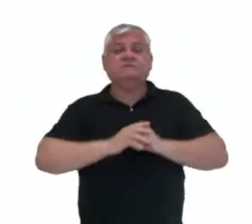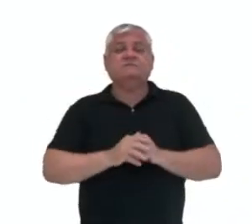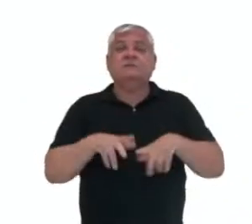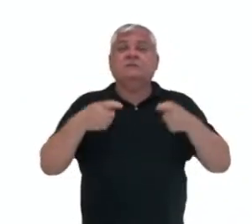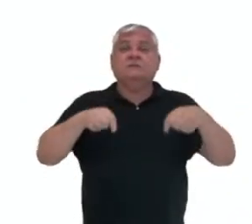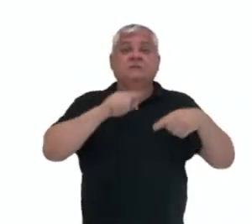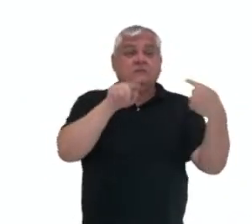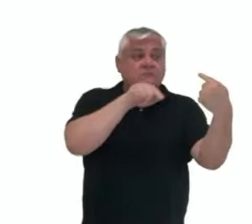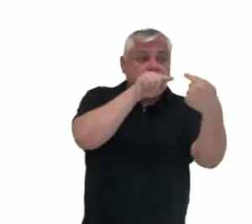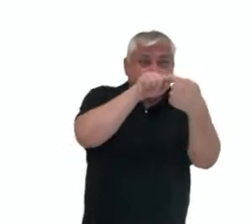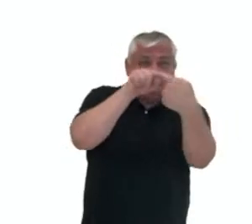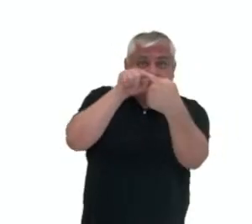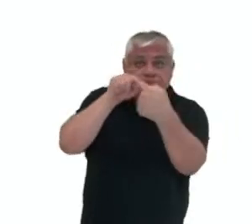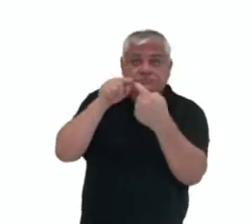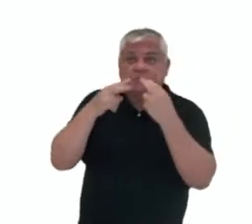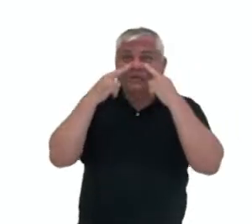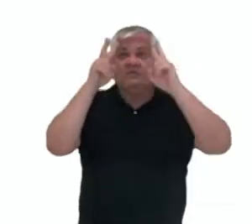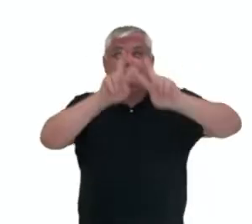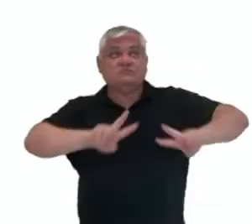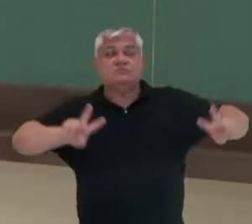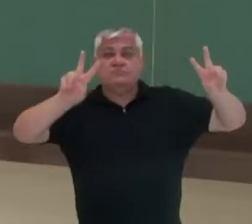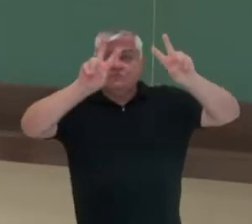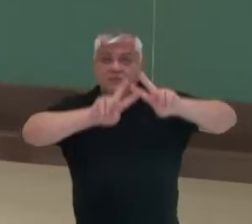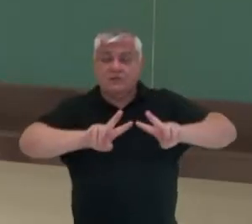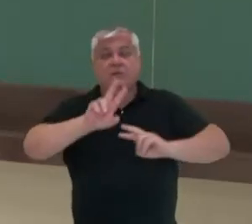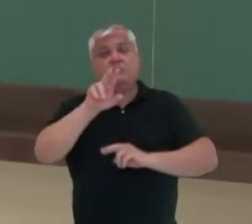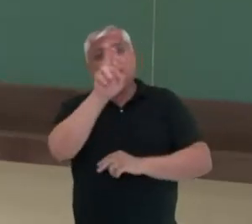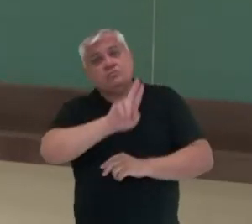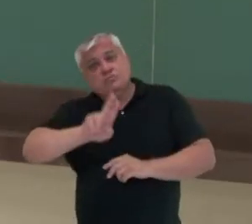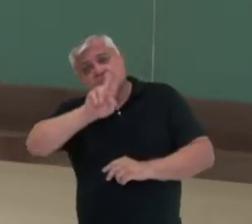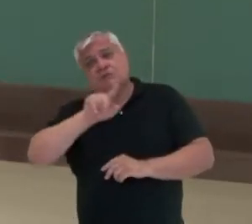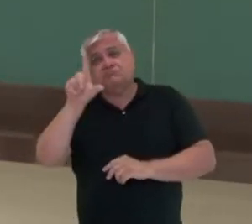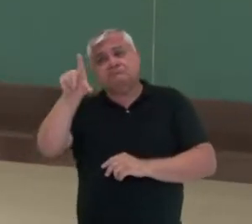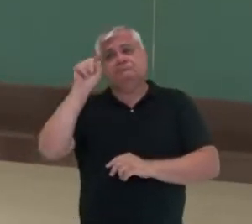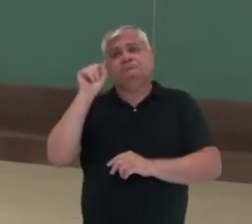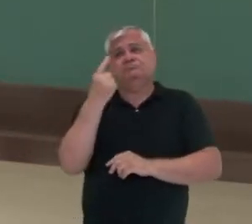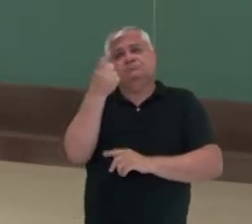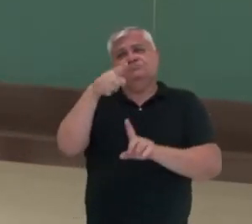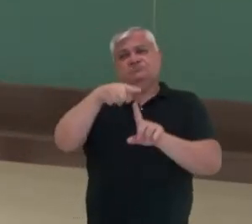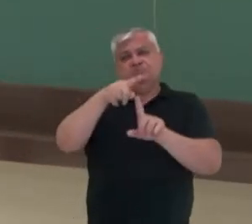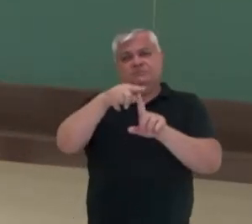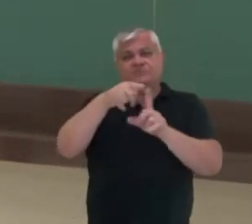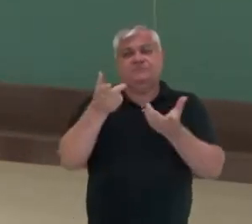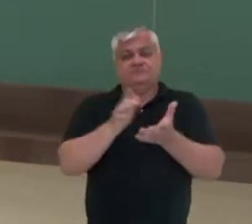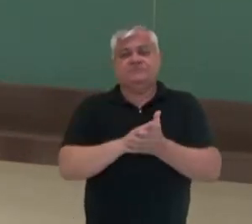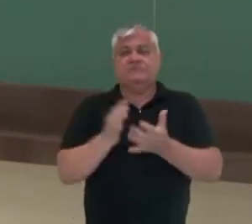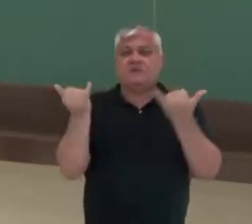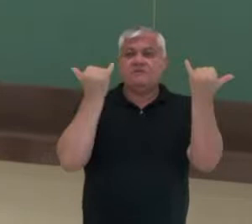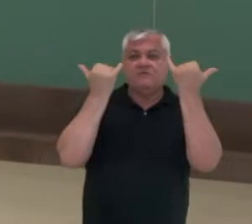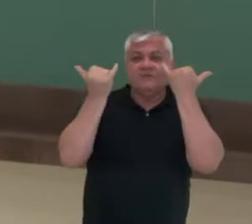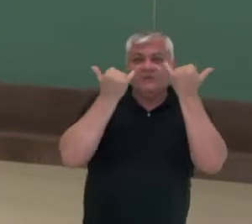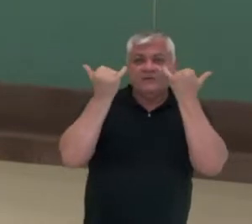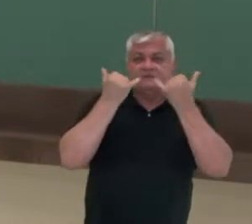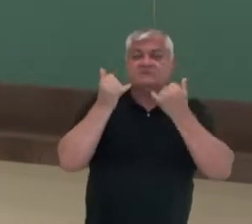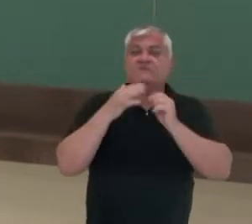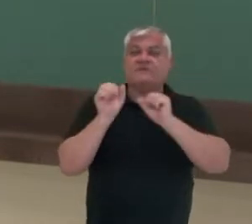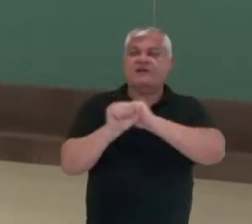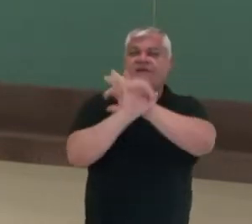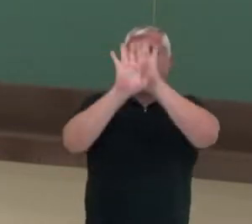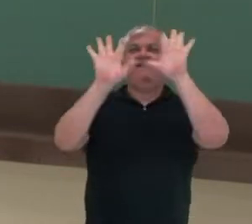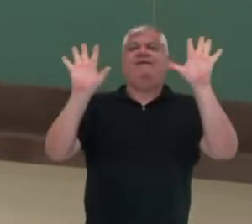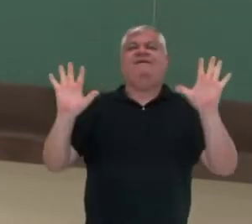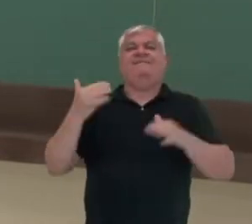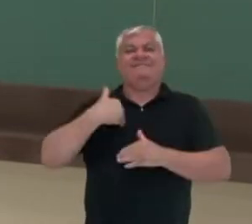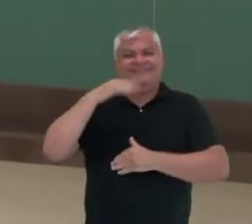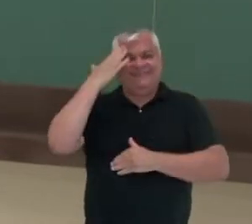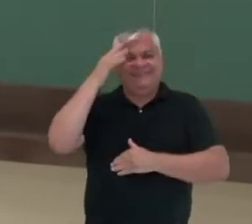mais conveniente visualmente, né? Você utilizar um determinado tipo de gráfico para essas informações ficarem melhores, né?